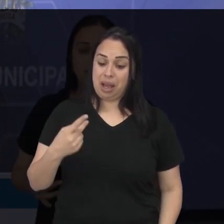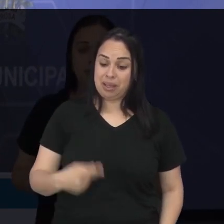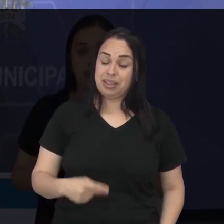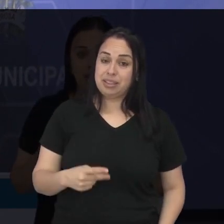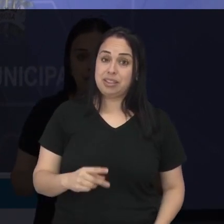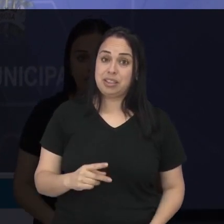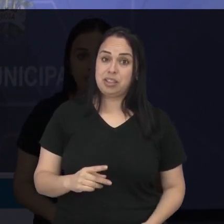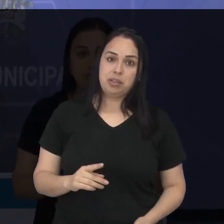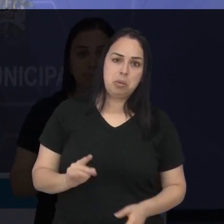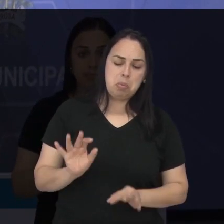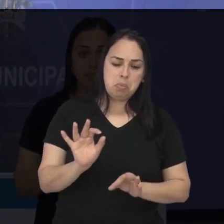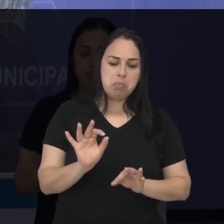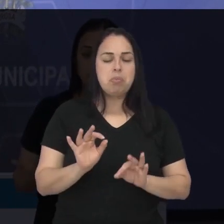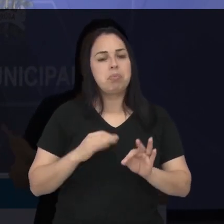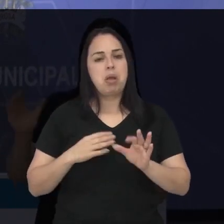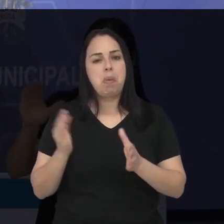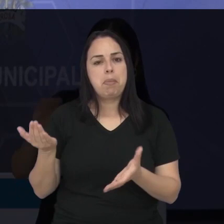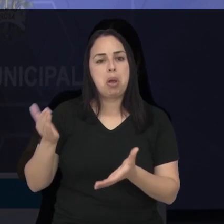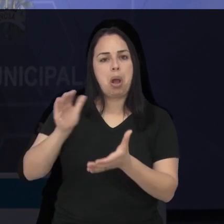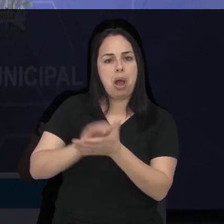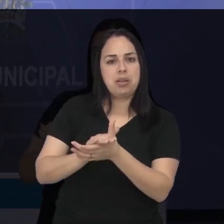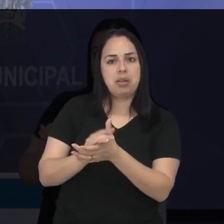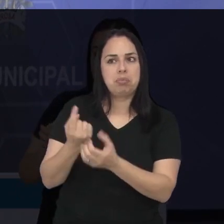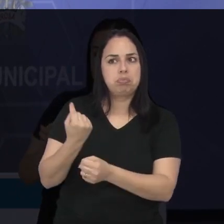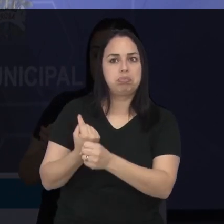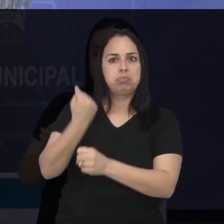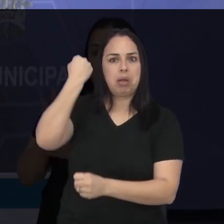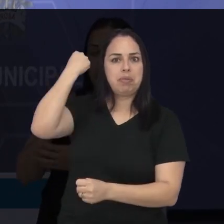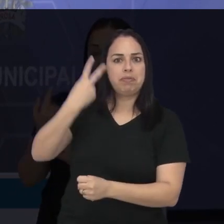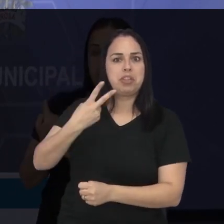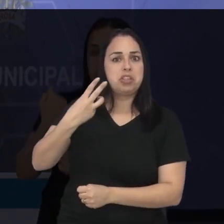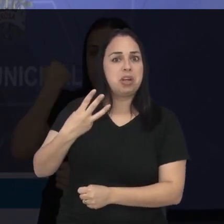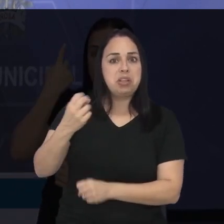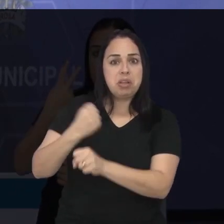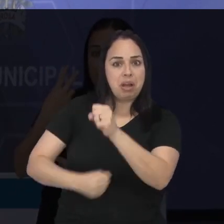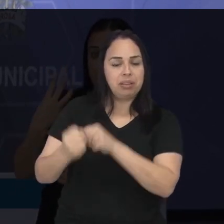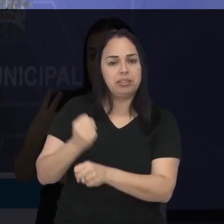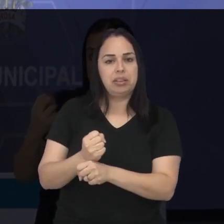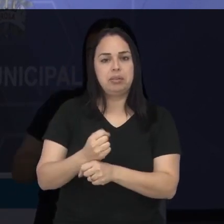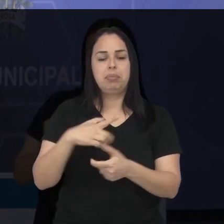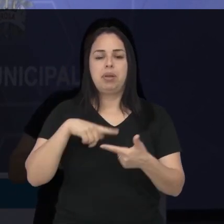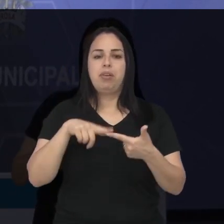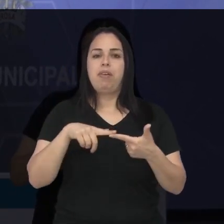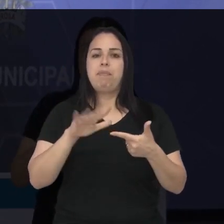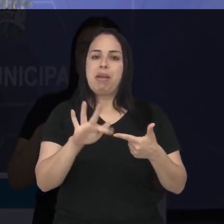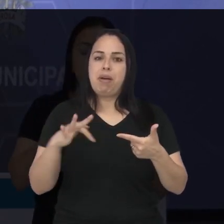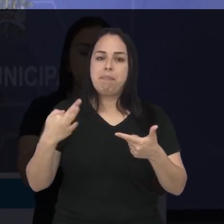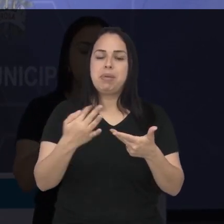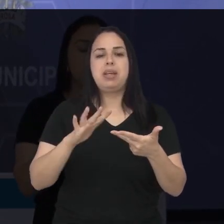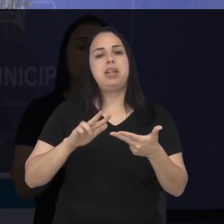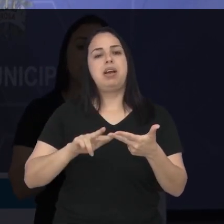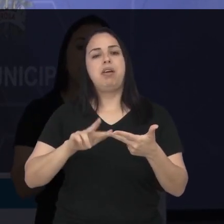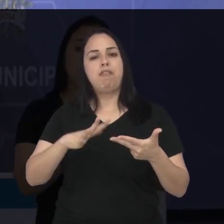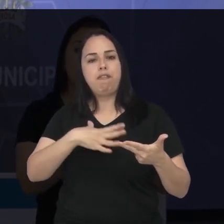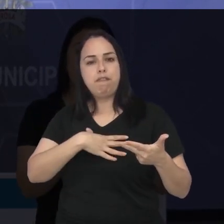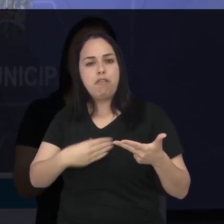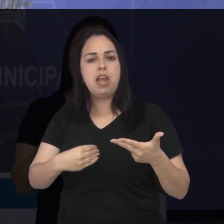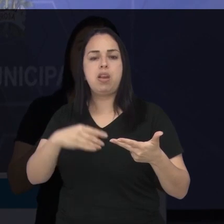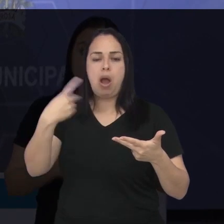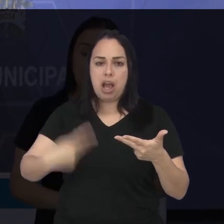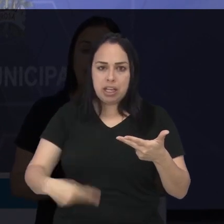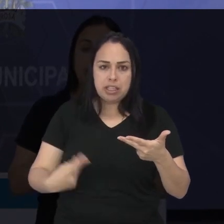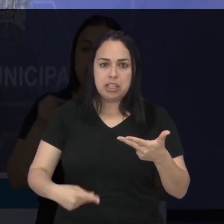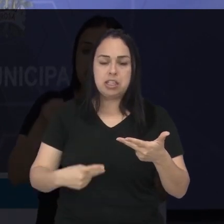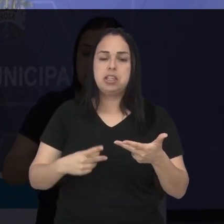Aqui, eu me casei há quase 23 anos, formei minha família, nasceram meus filhos, lutei, combati o